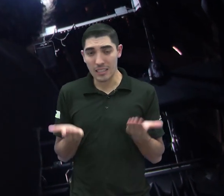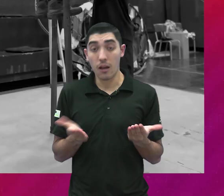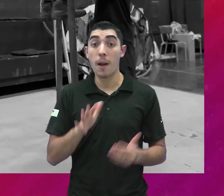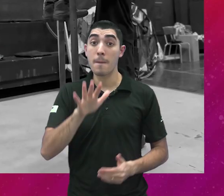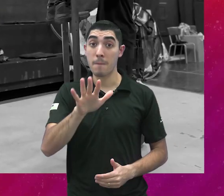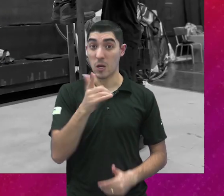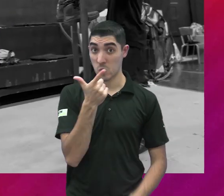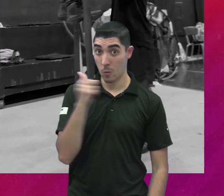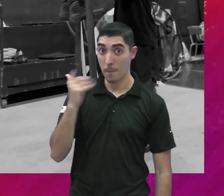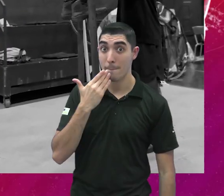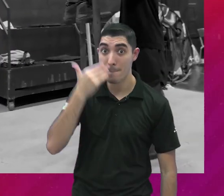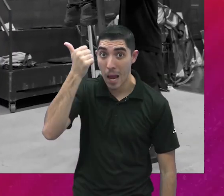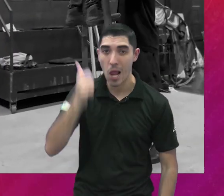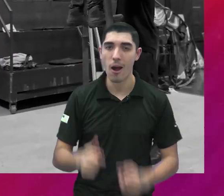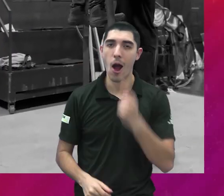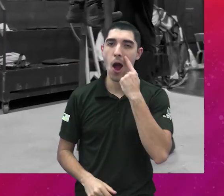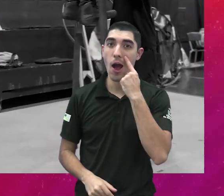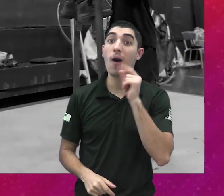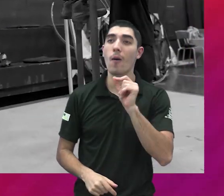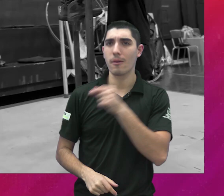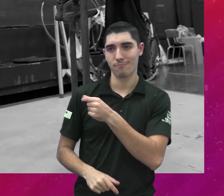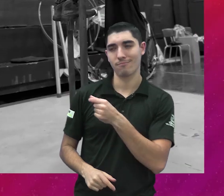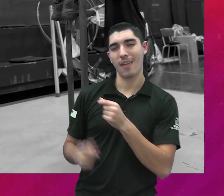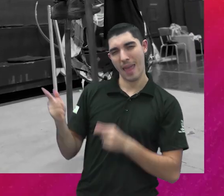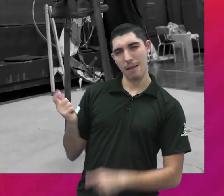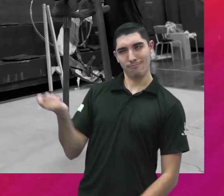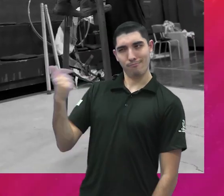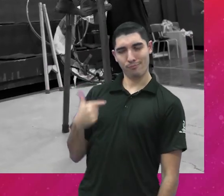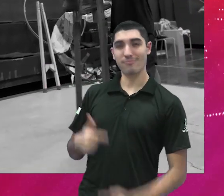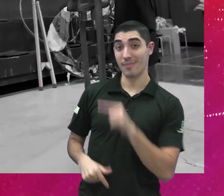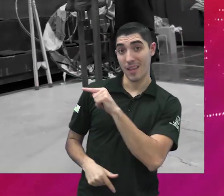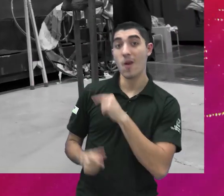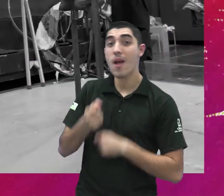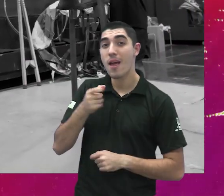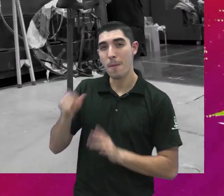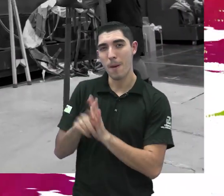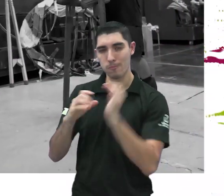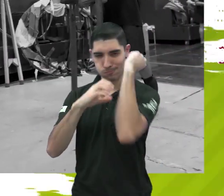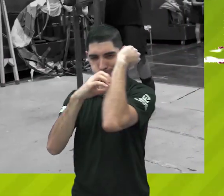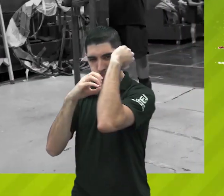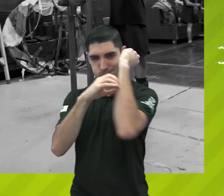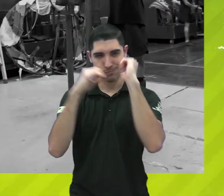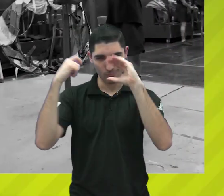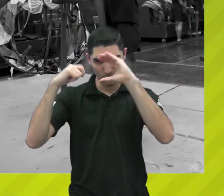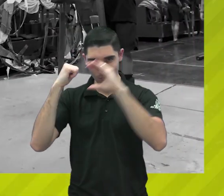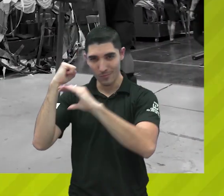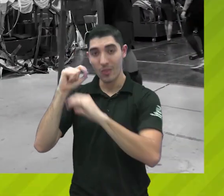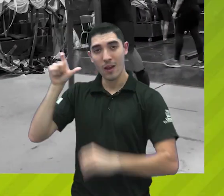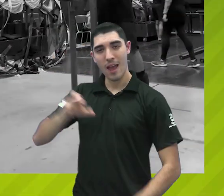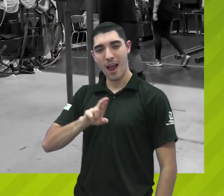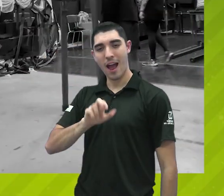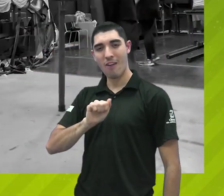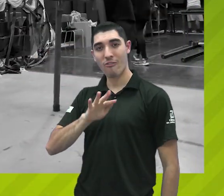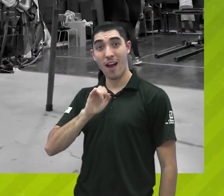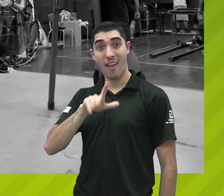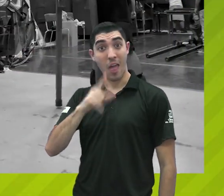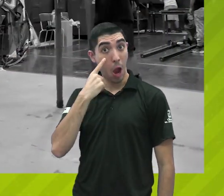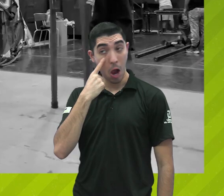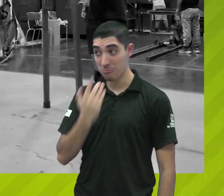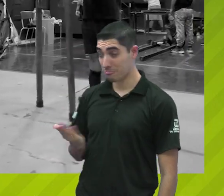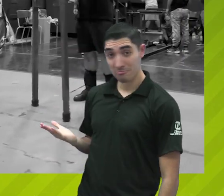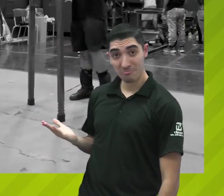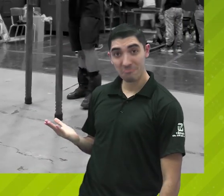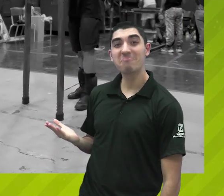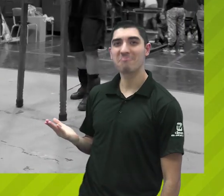andar. Mas quem se deu bem mesmo, pelo menos melhor do que eu, foi o repórter cinematográfico Rafael